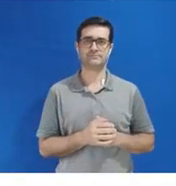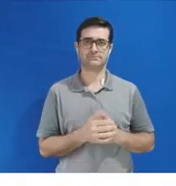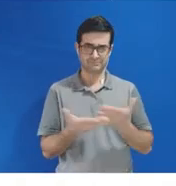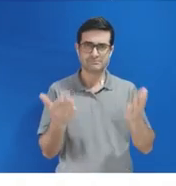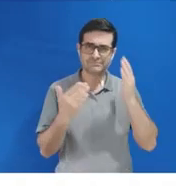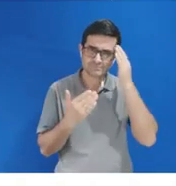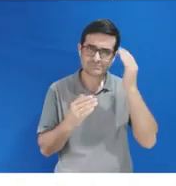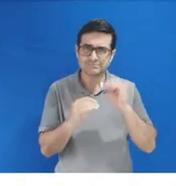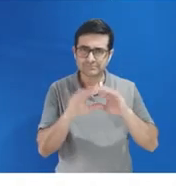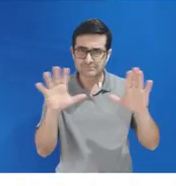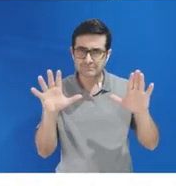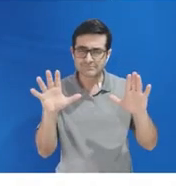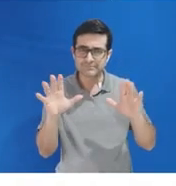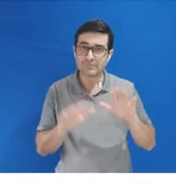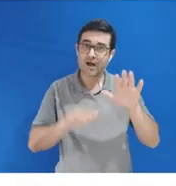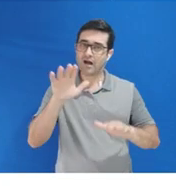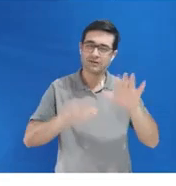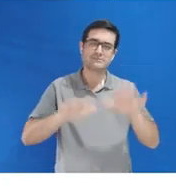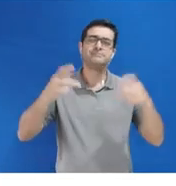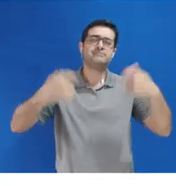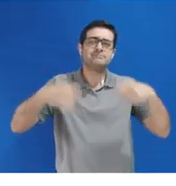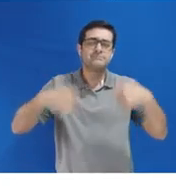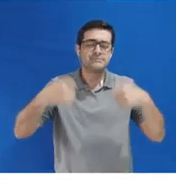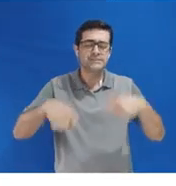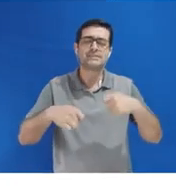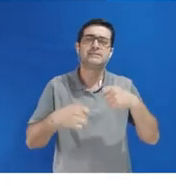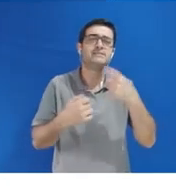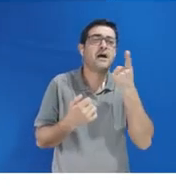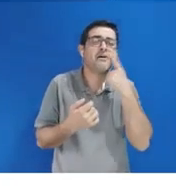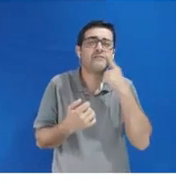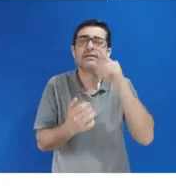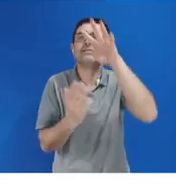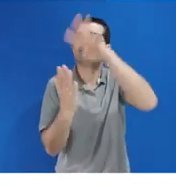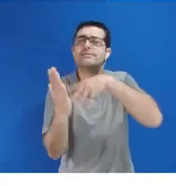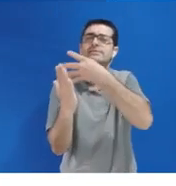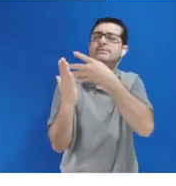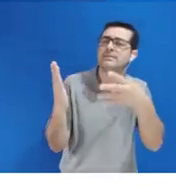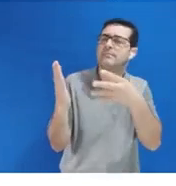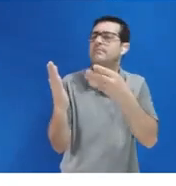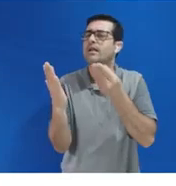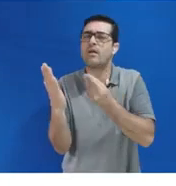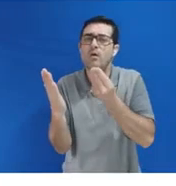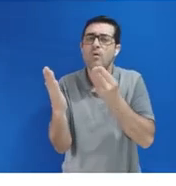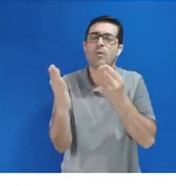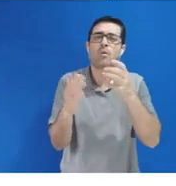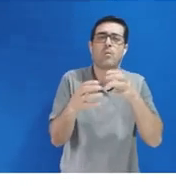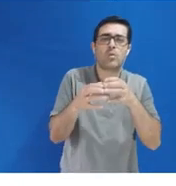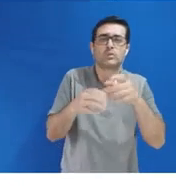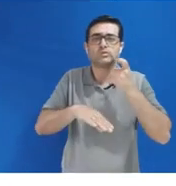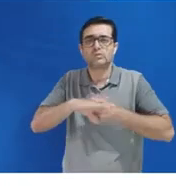Ficou claro para vocês? Então, muitas vezes a gente precisa recorrer a uma tabela para saber se